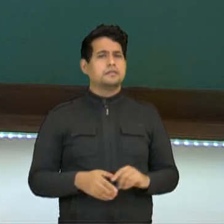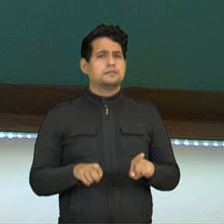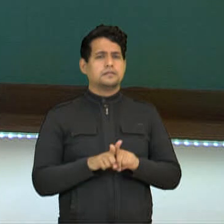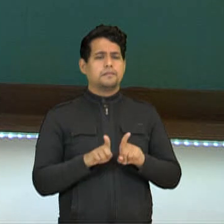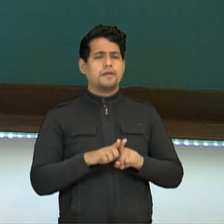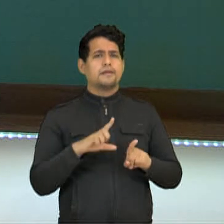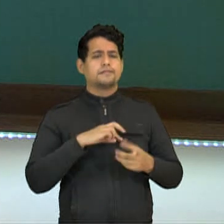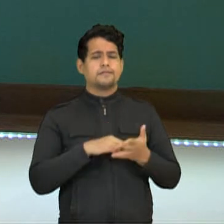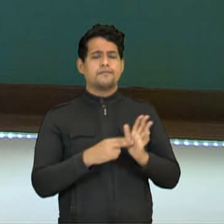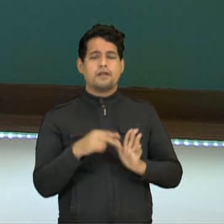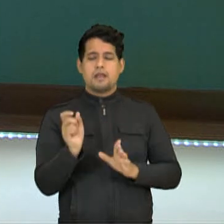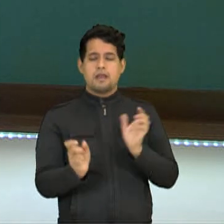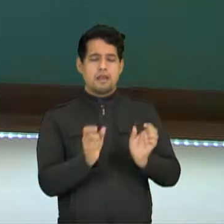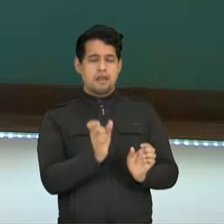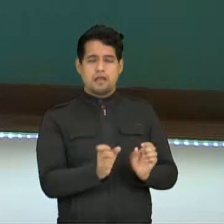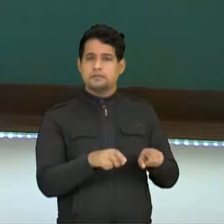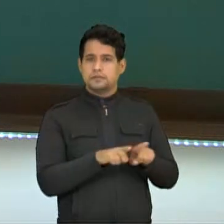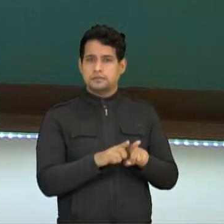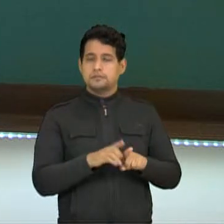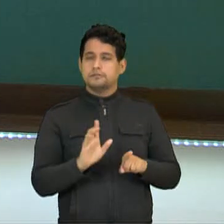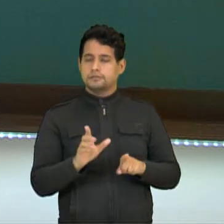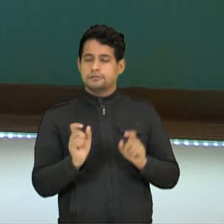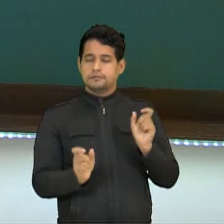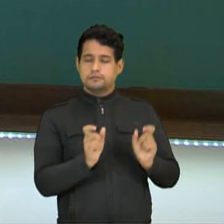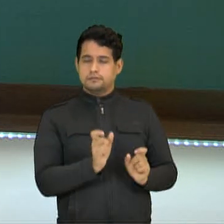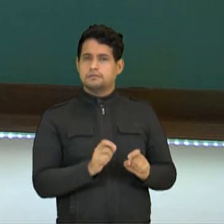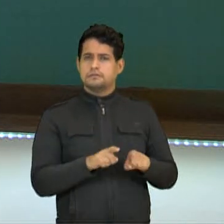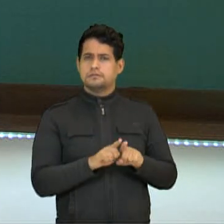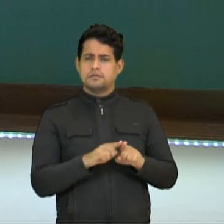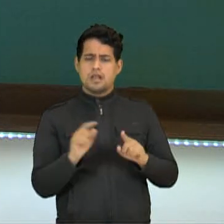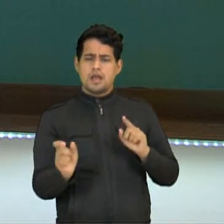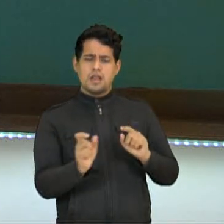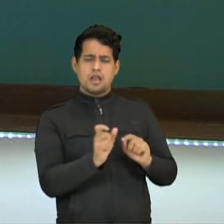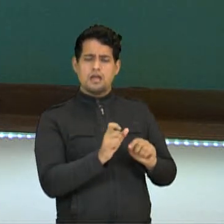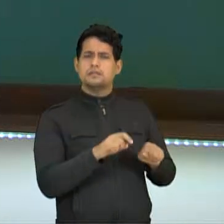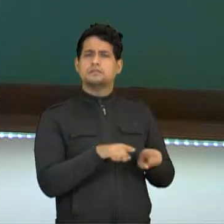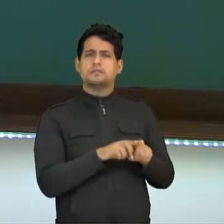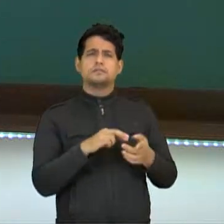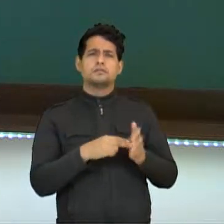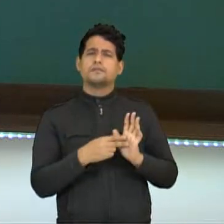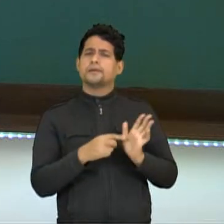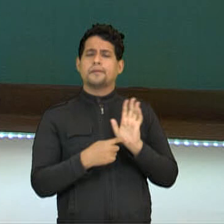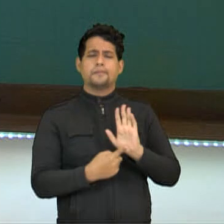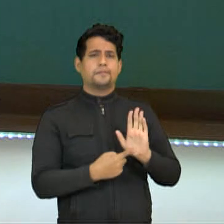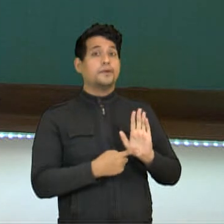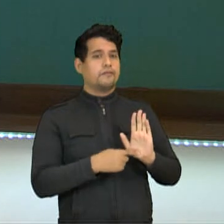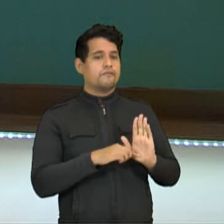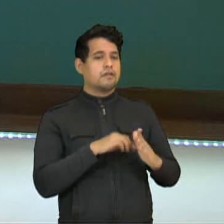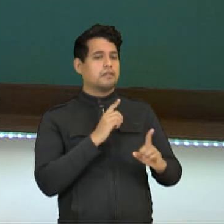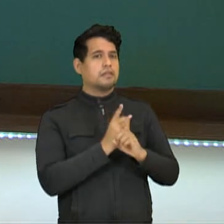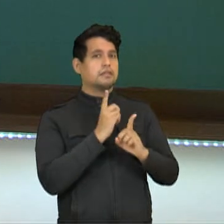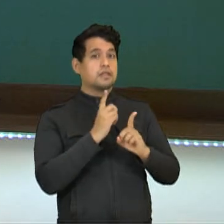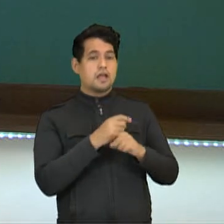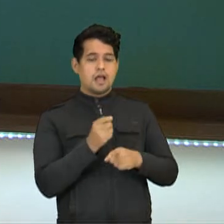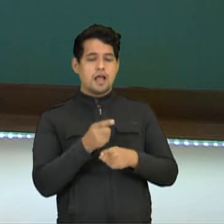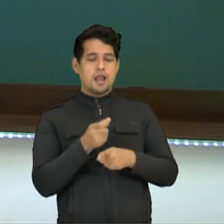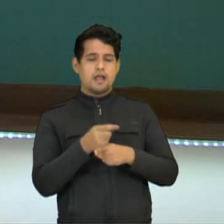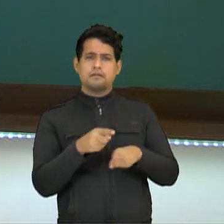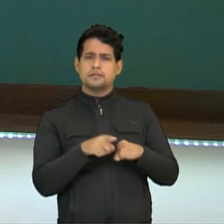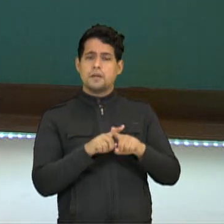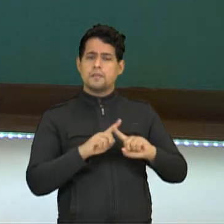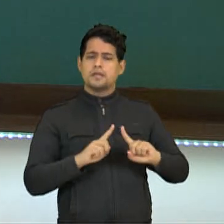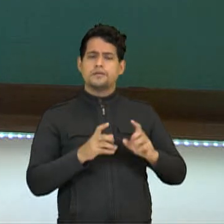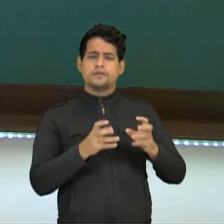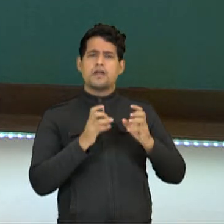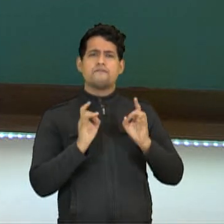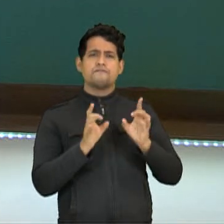esse é um classified, um classificado. Esses classificados, esse daqui eu vou encontrar na parte de aluguel. Agora, eu